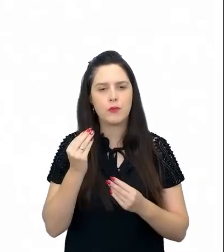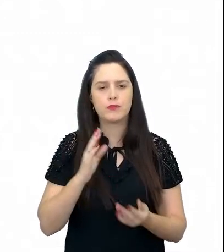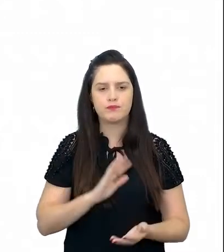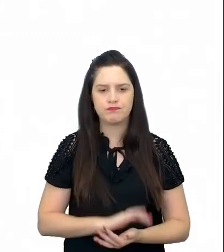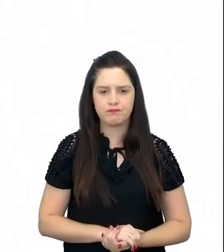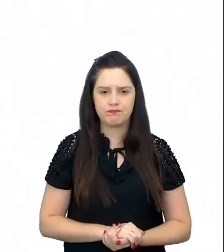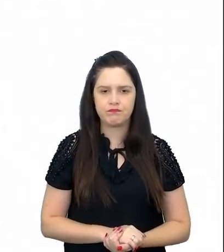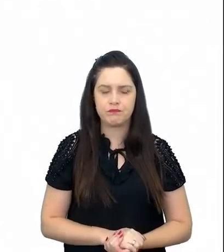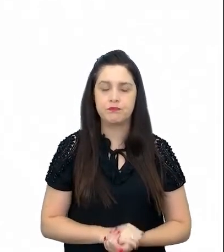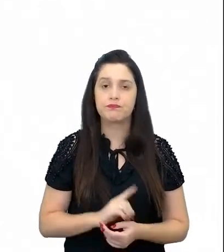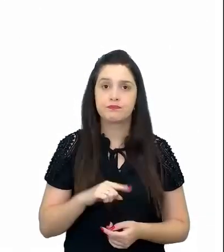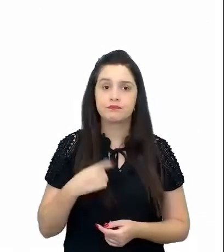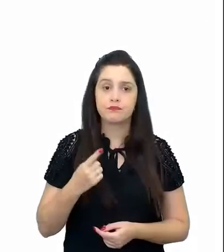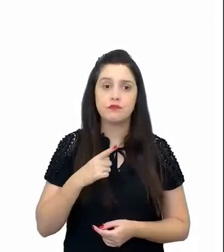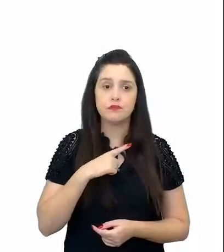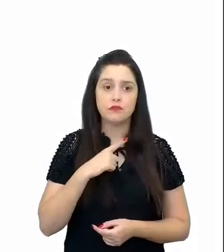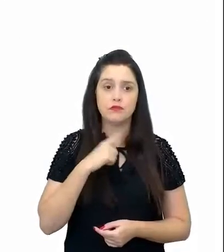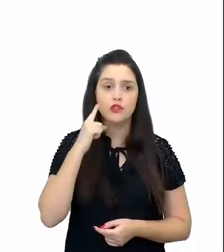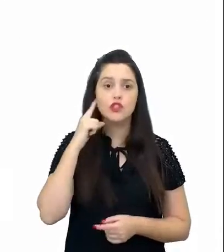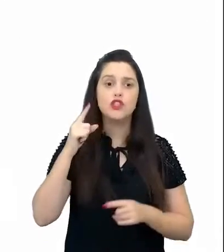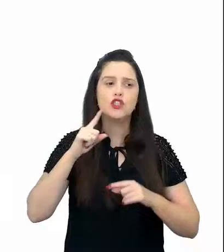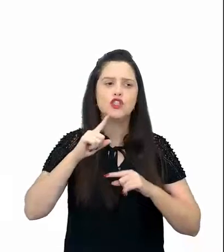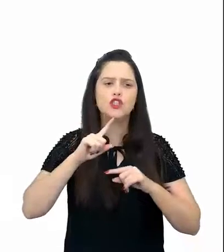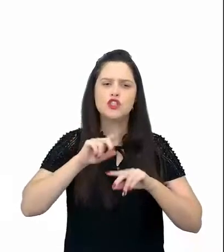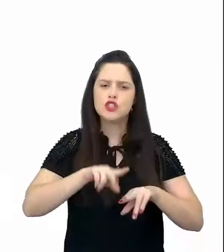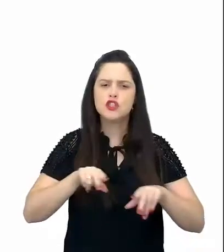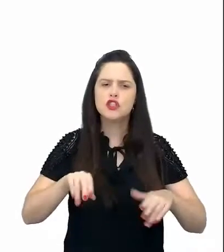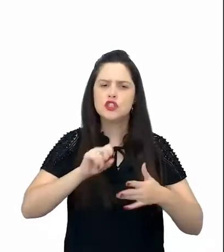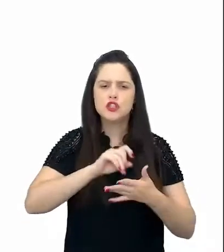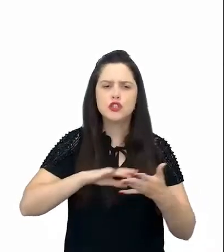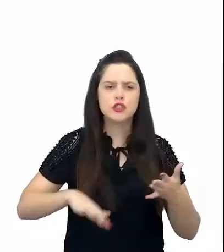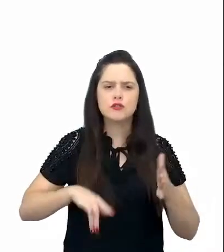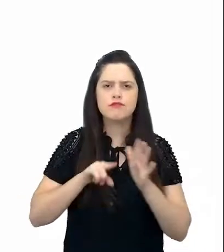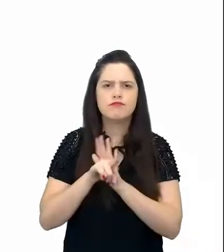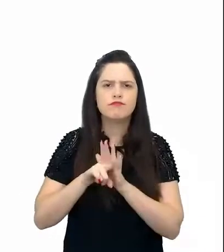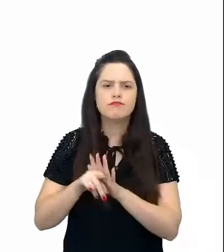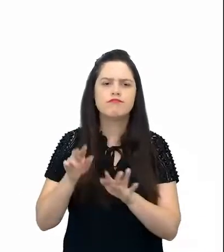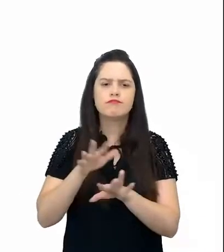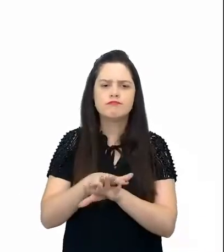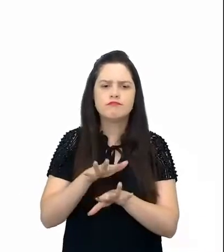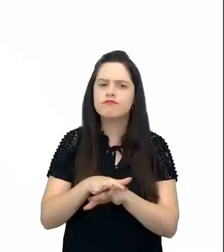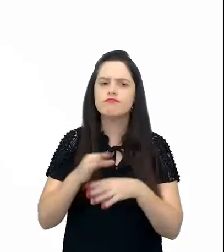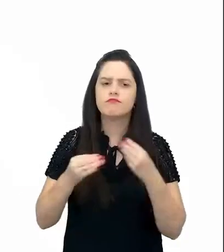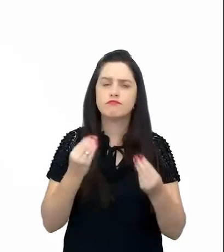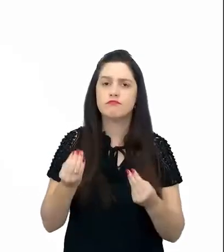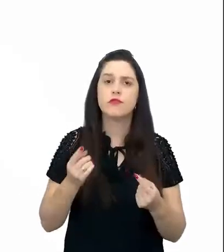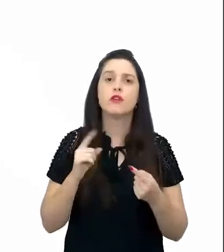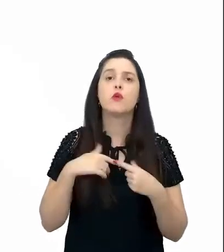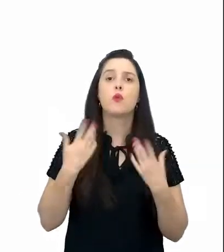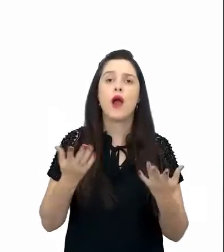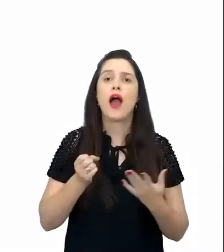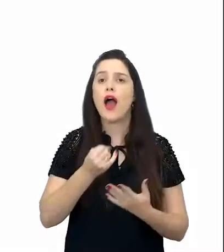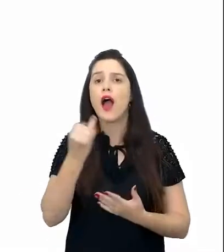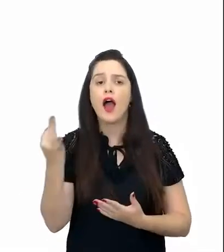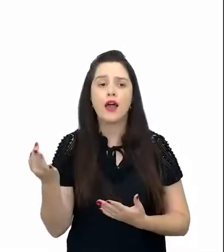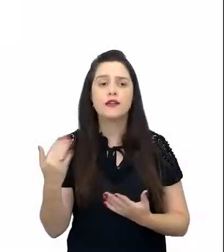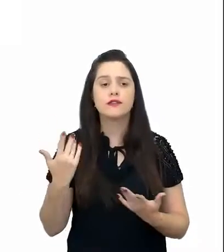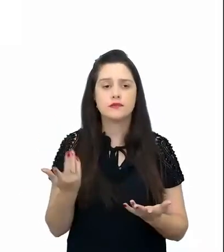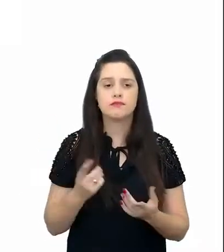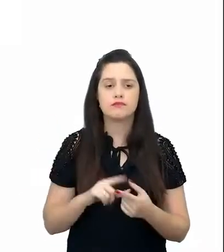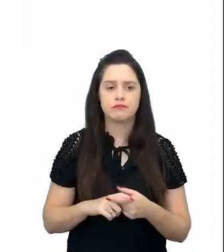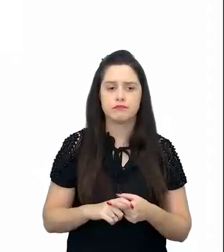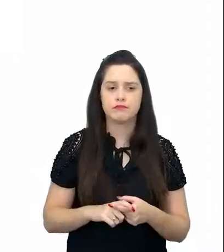Bom, para isso, nós vamos pensar nos tipos de investigação que nós temos na matemática. Quais são as investigações matemáticas? Nós